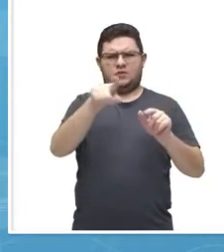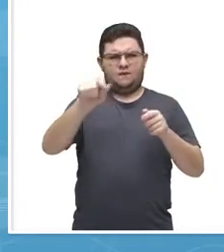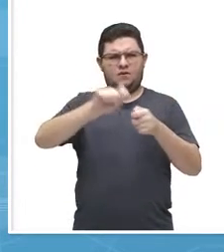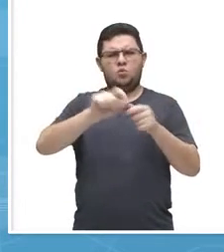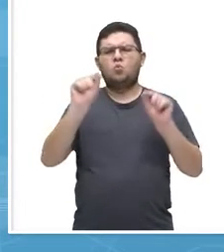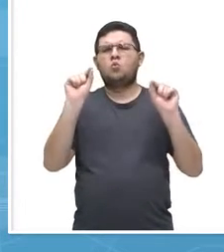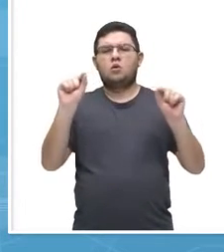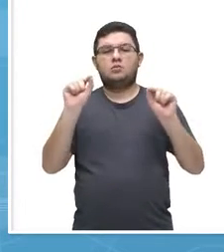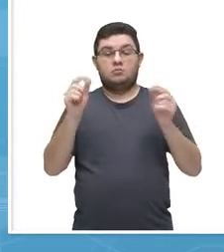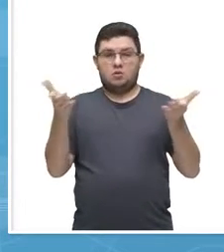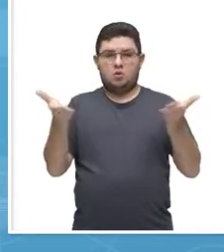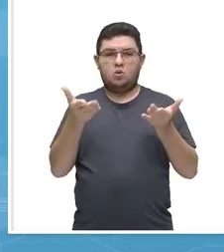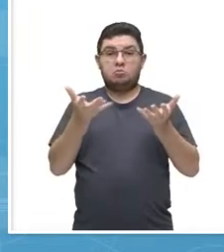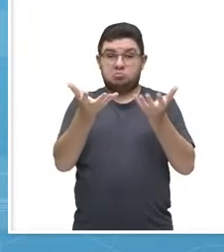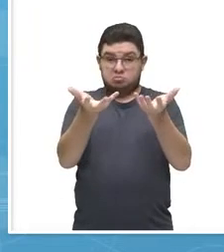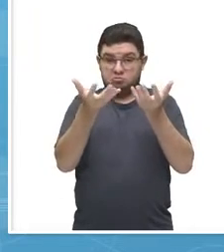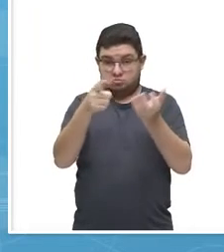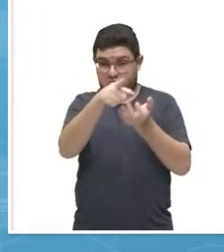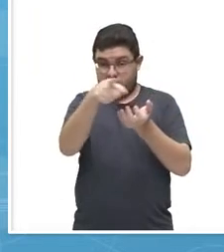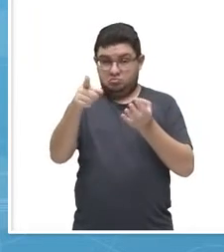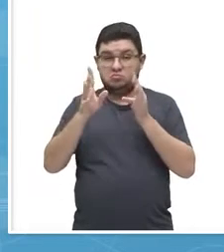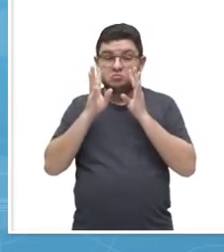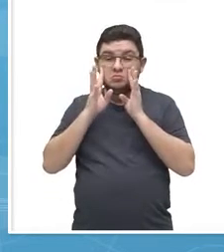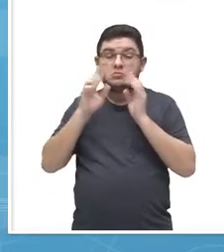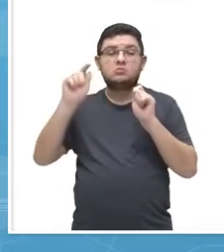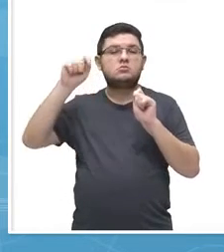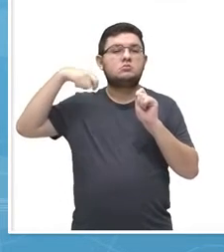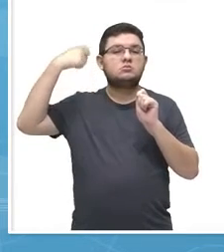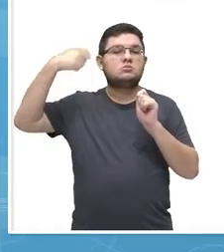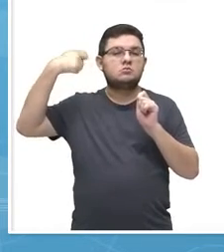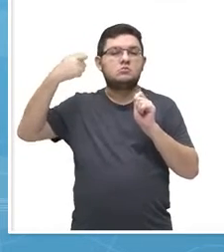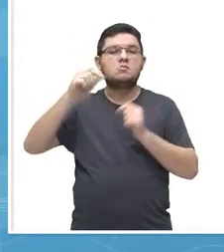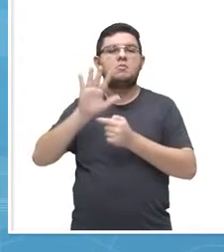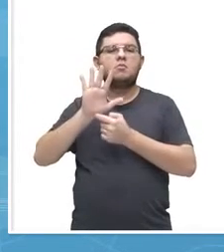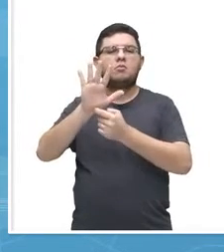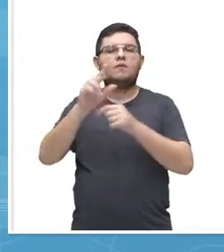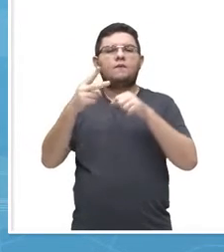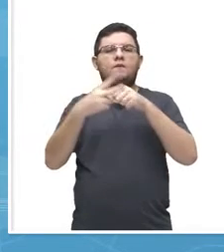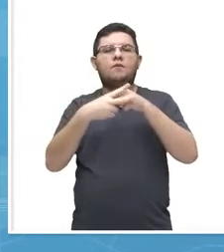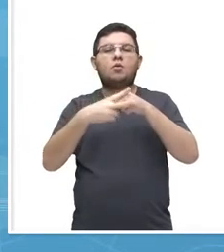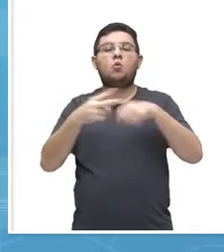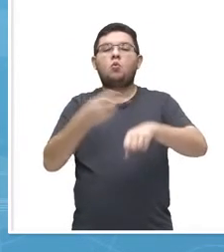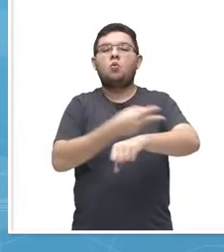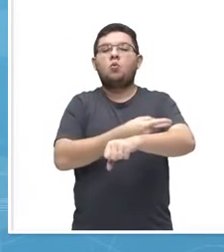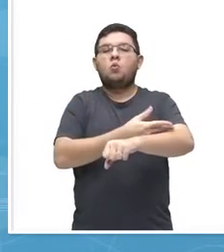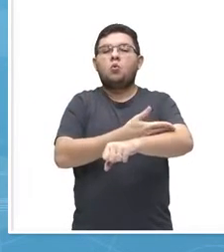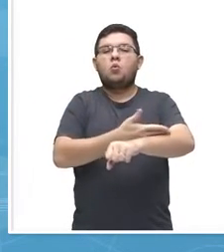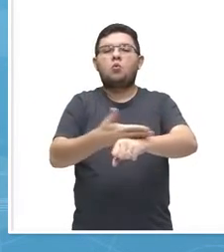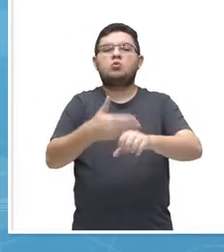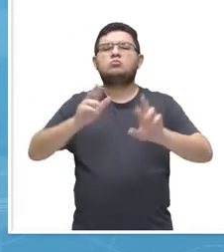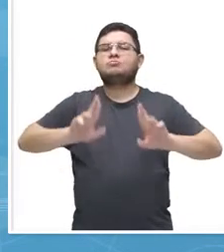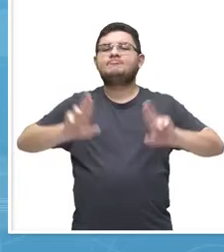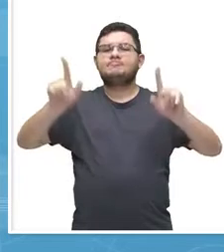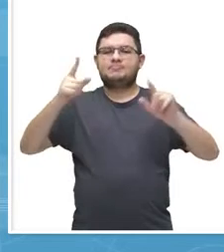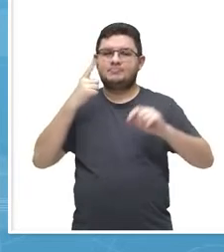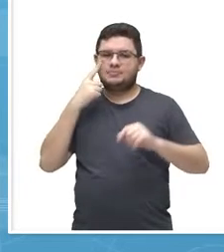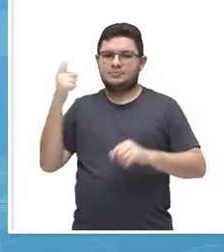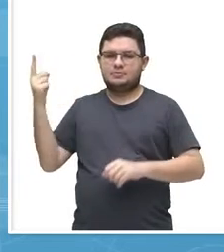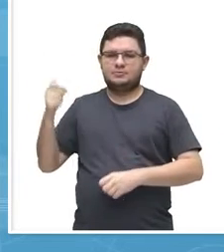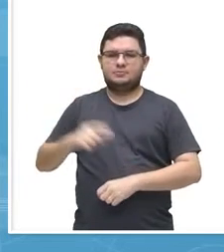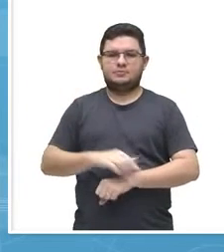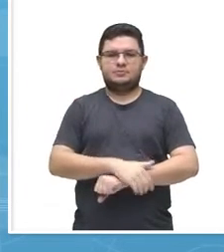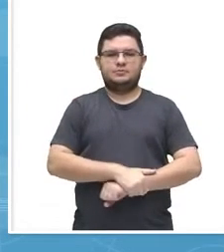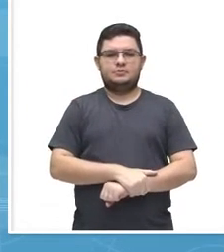apresenta alguns verbos que falam sobre atividades que quebram a nossa rotina, que não é muito do nosso dia a dia. Vamos dar uma olhada.